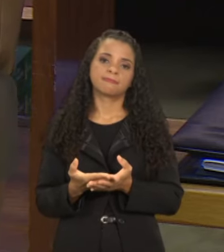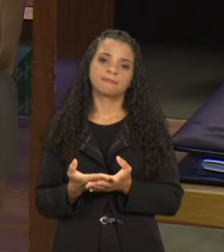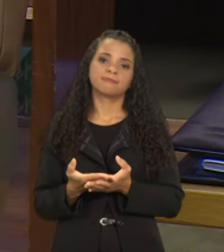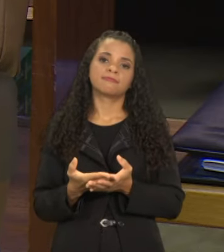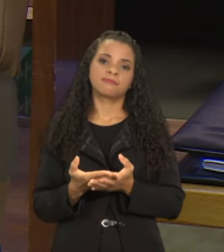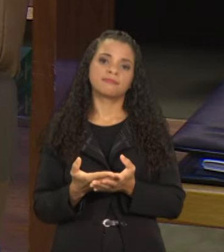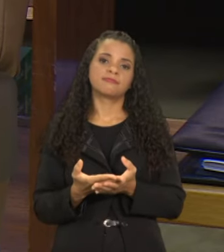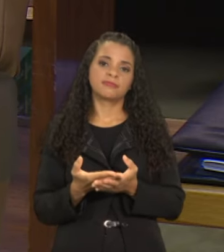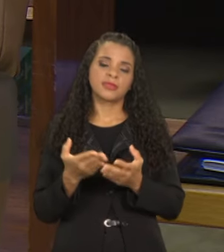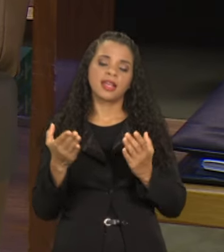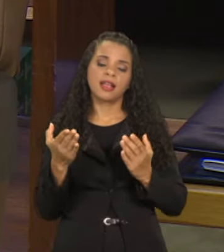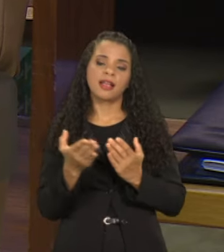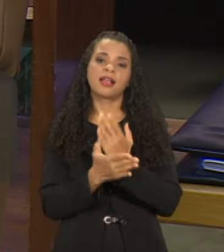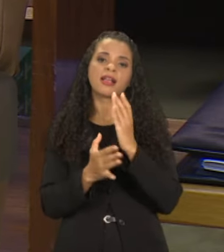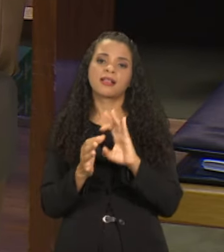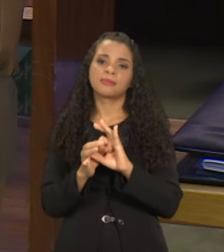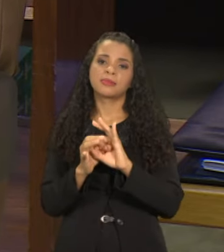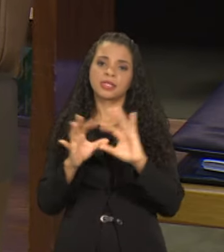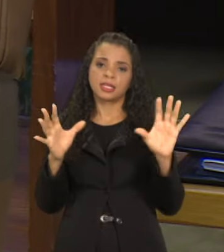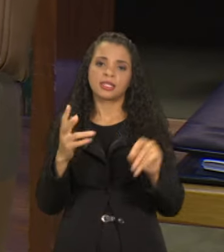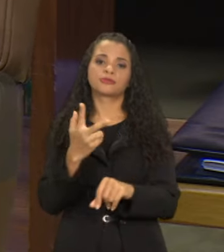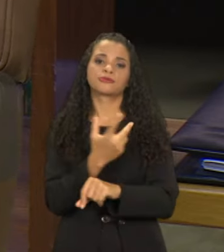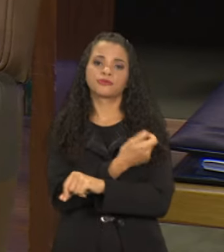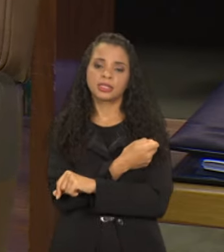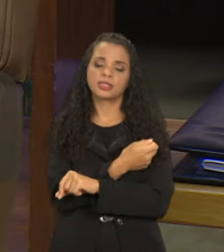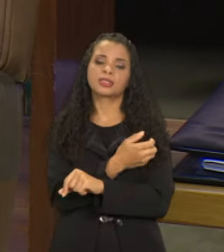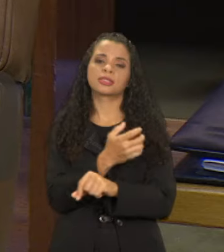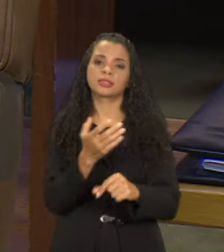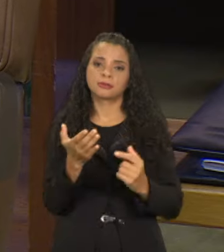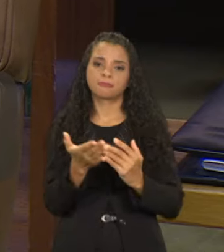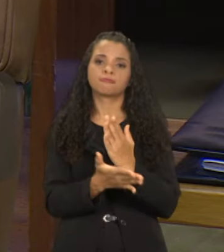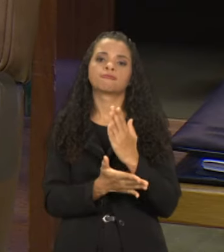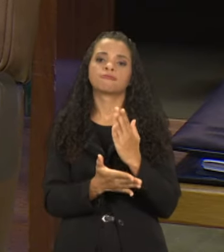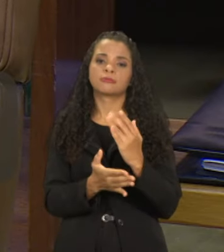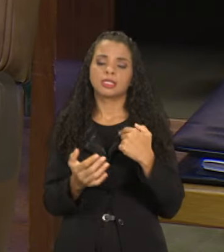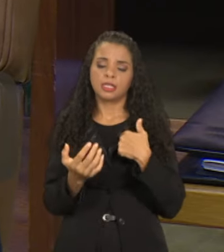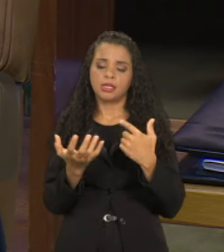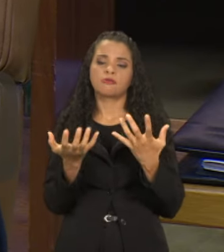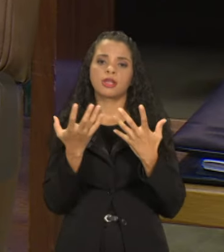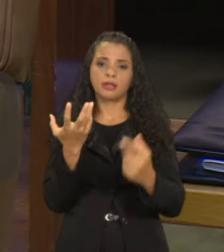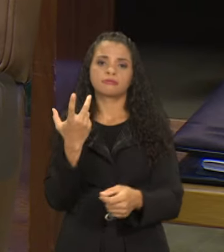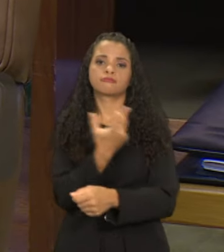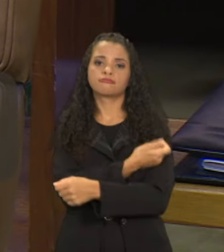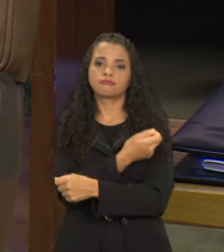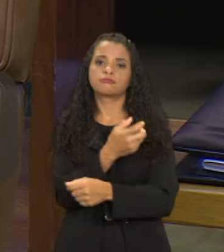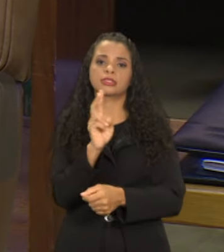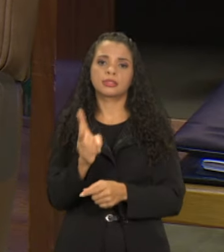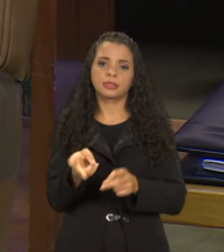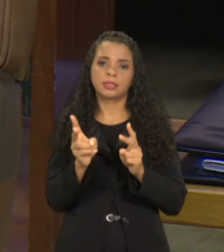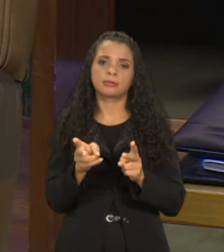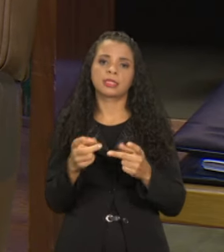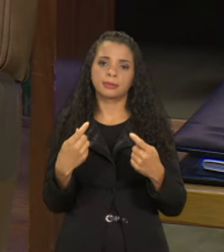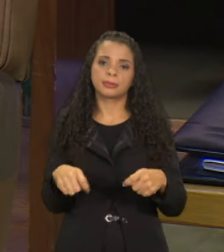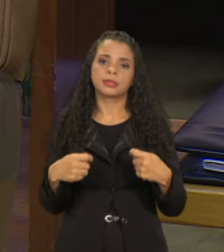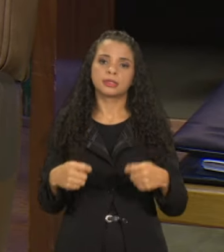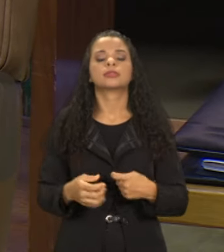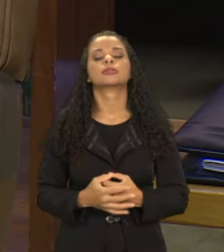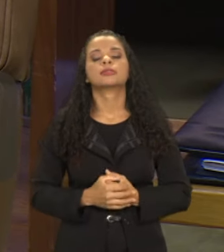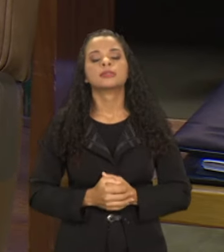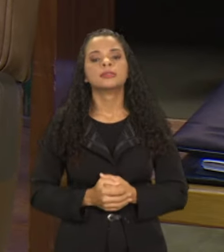homologação da autorização da vacina e a ela eu procuro ter acesso sempre que possível. E, então,